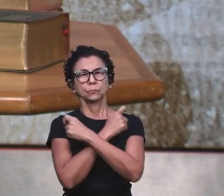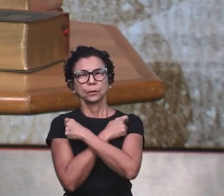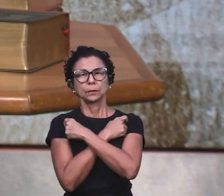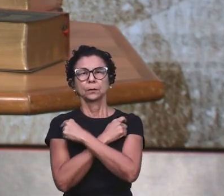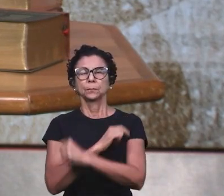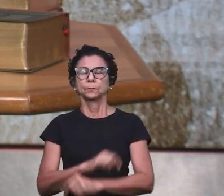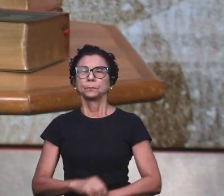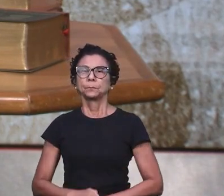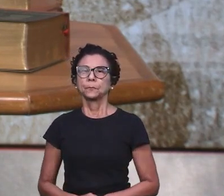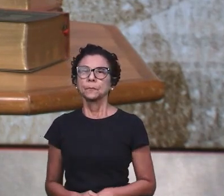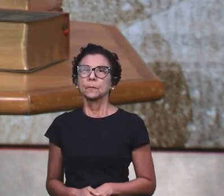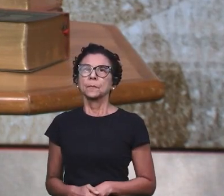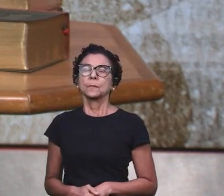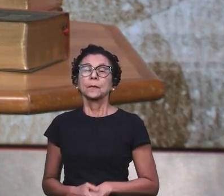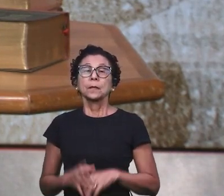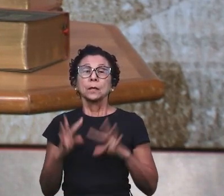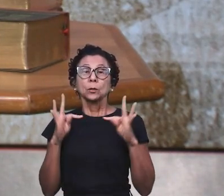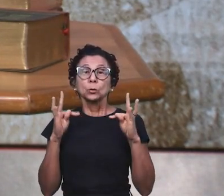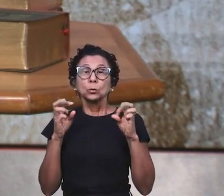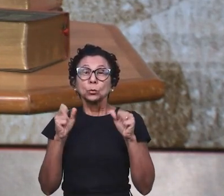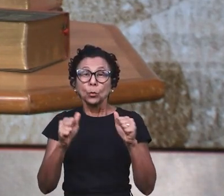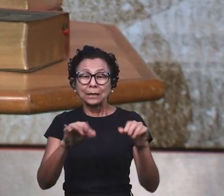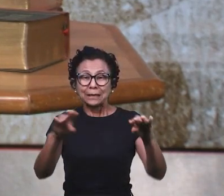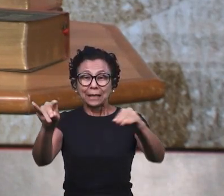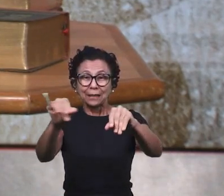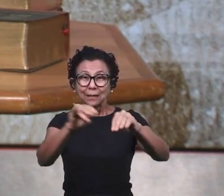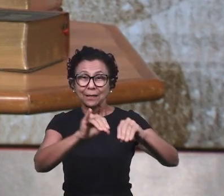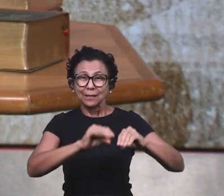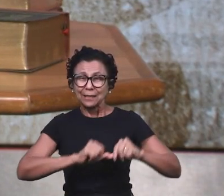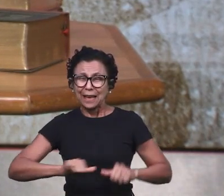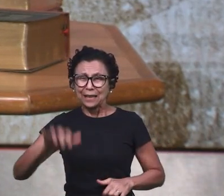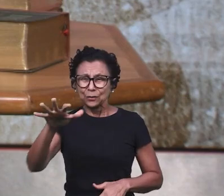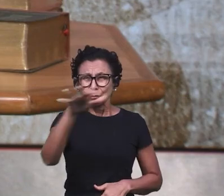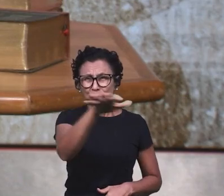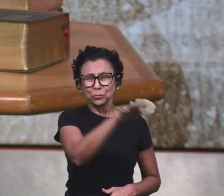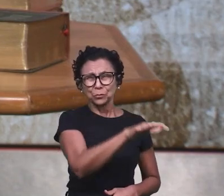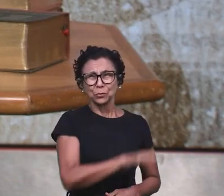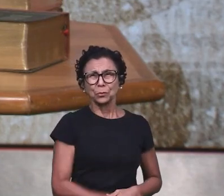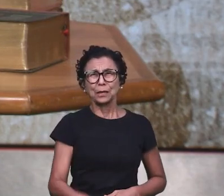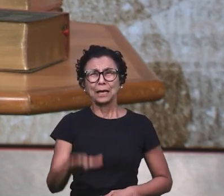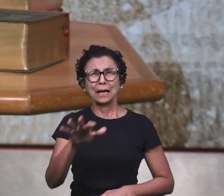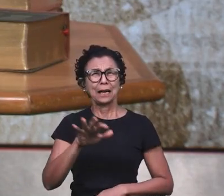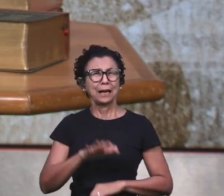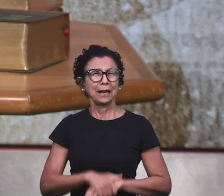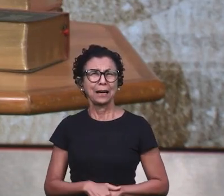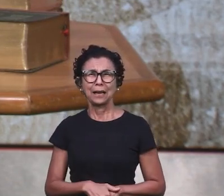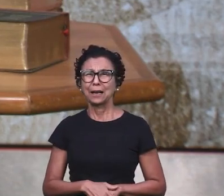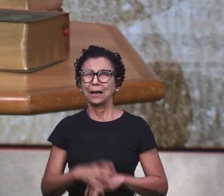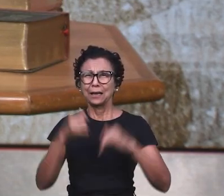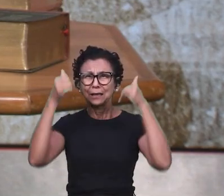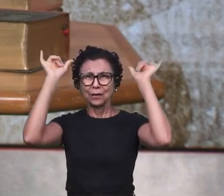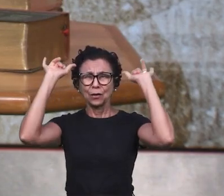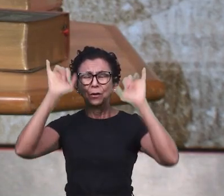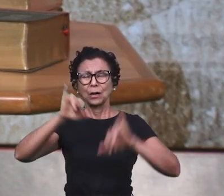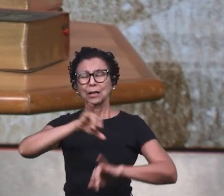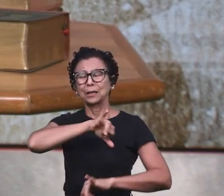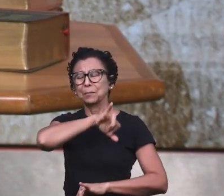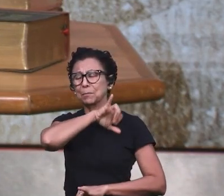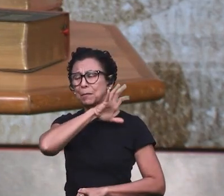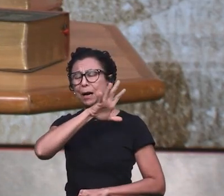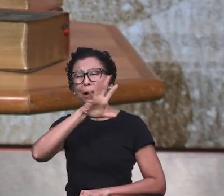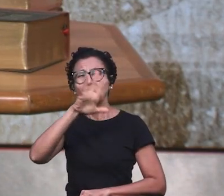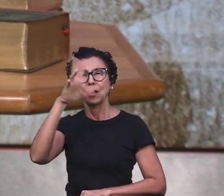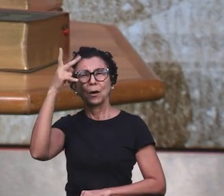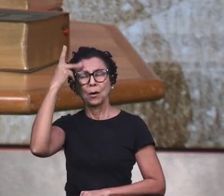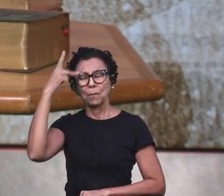que todo o pó da terra se tornou em piolhos, que pegou em todo gado, em todo homem no